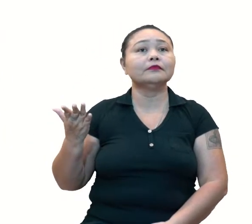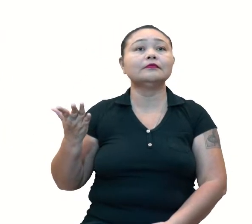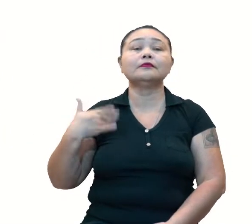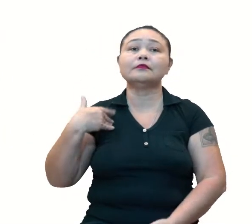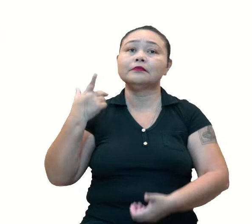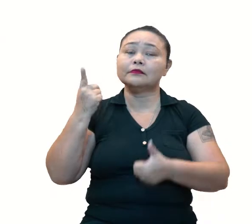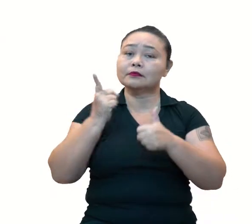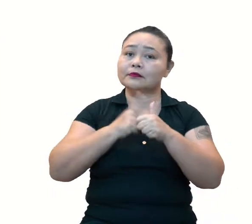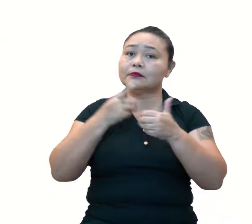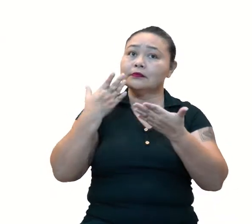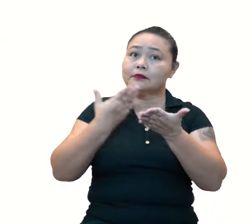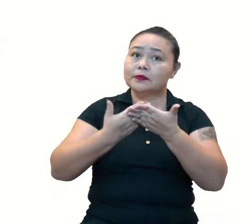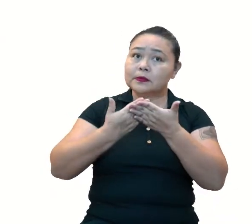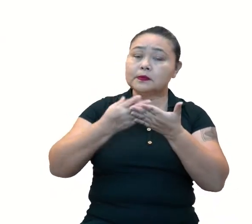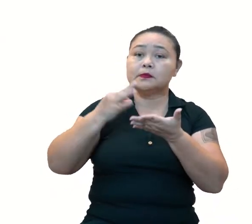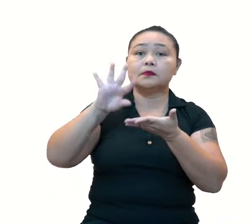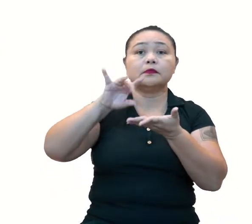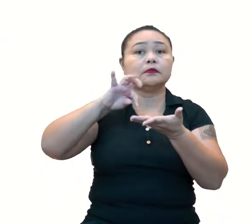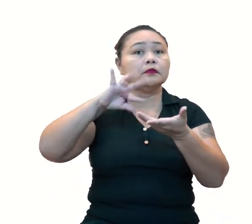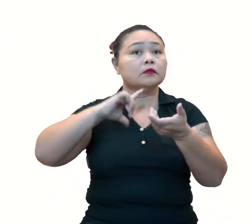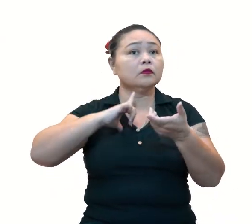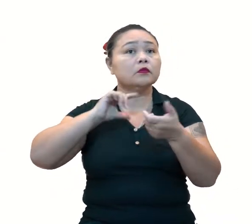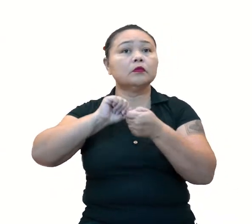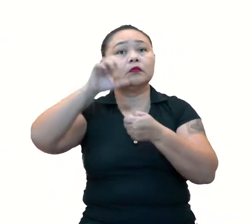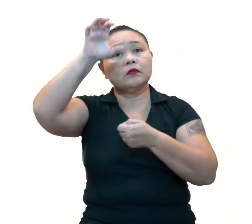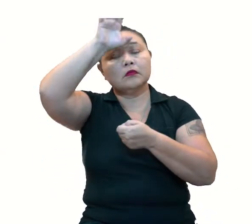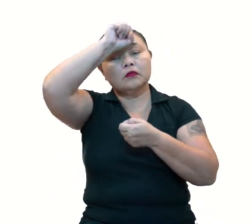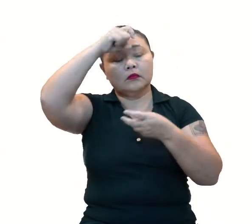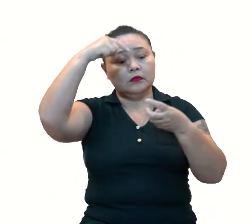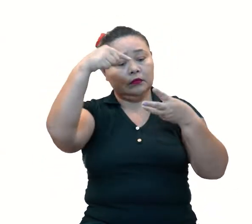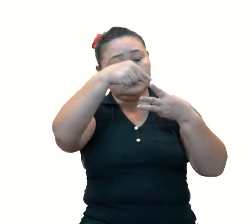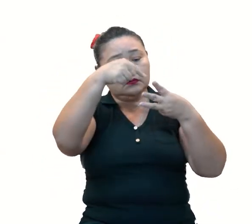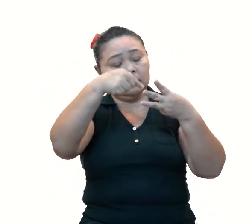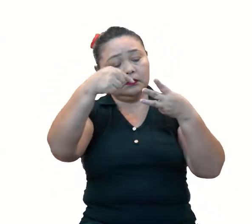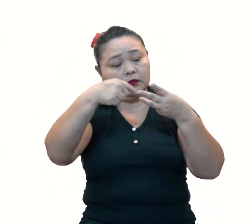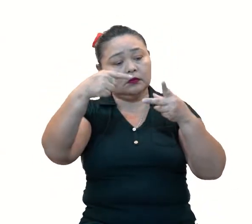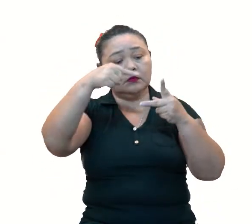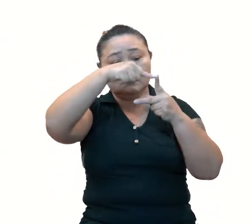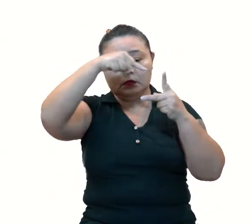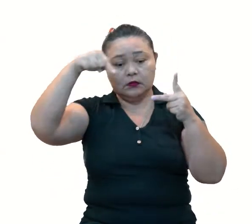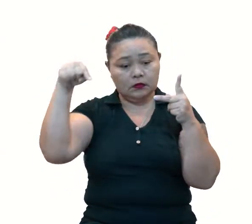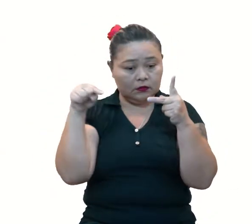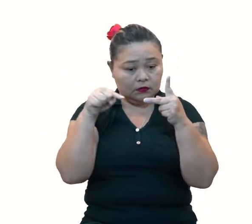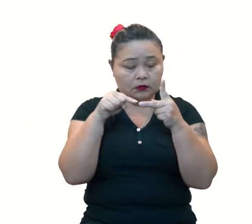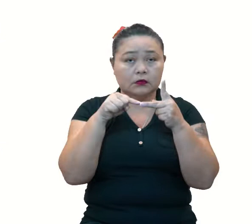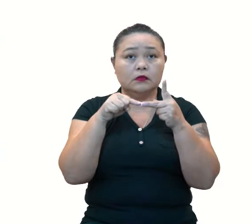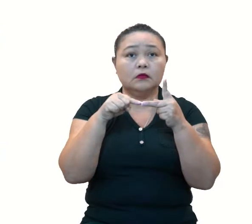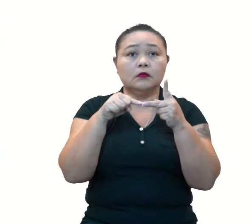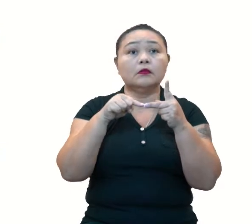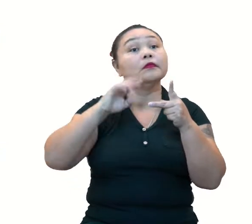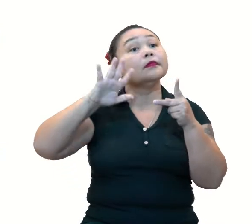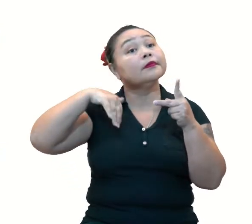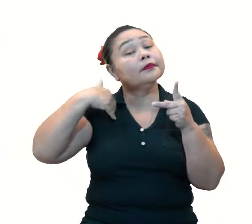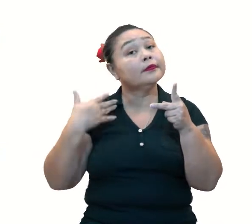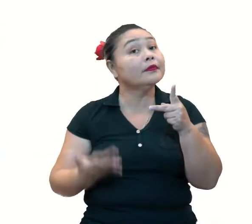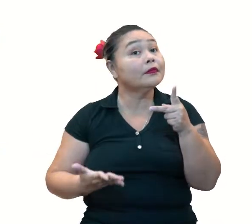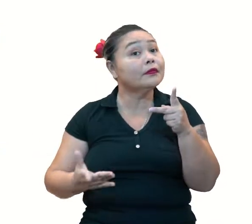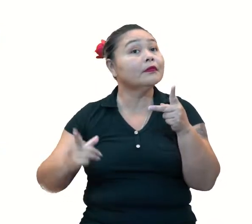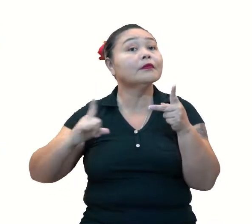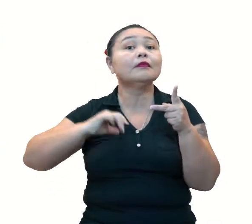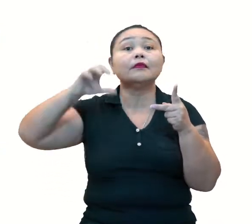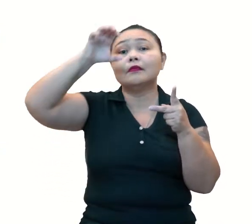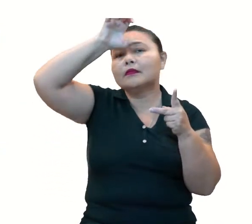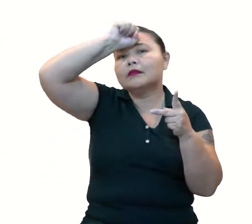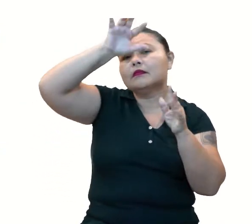primeiros estudos da trigonometria, aprendemos os elementos que compõem um triângulo retângulo. Entretanto, aprendemos de